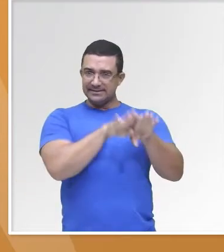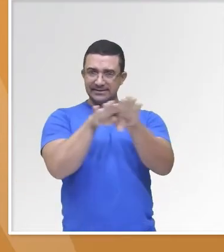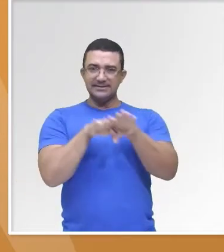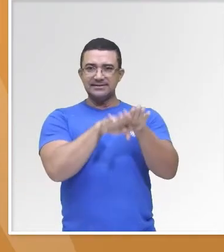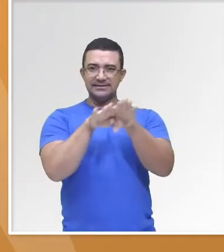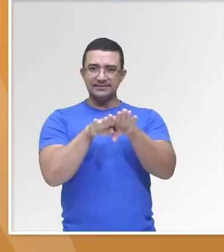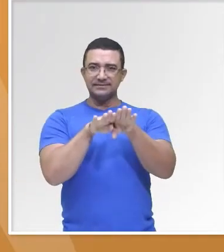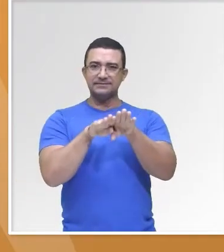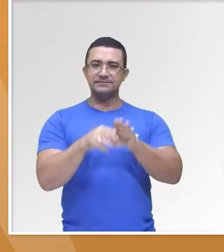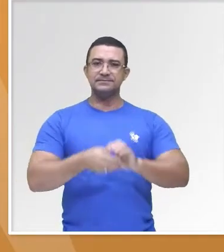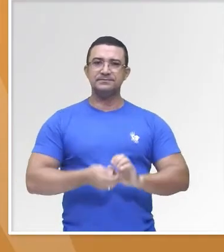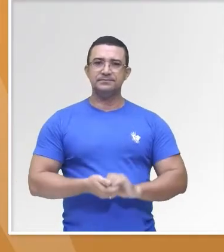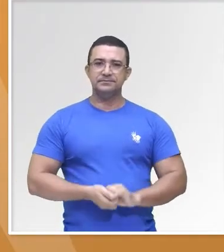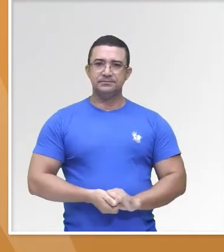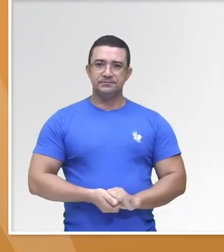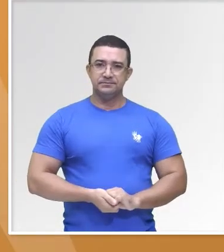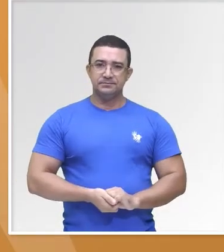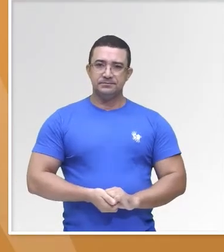continuar?